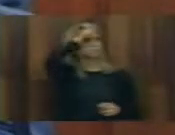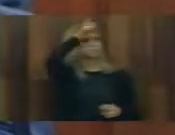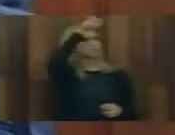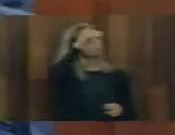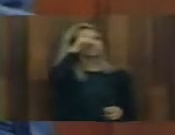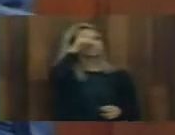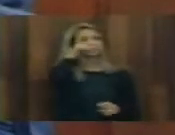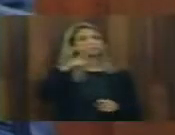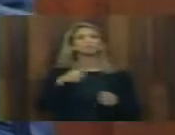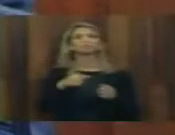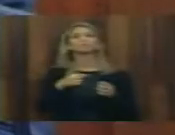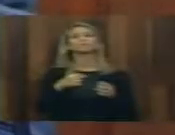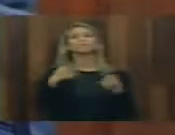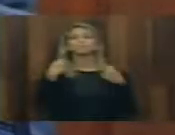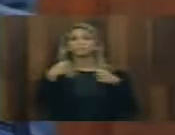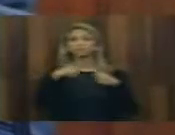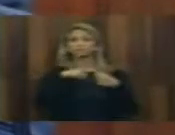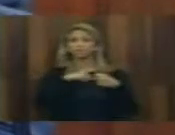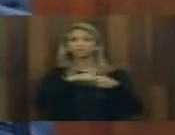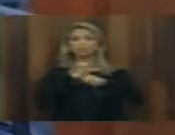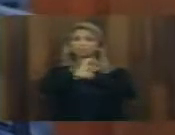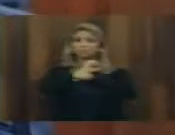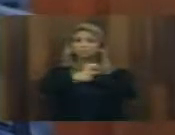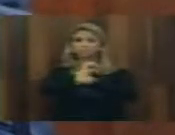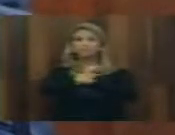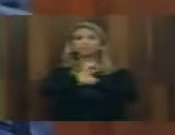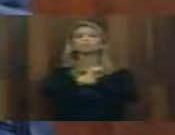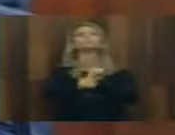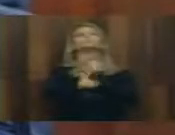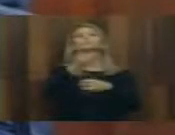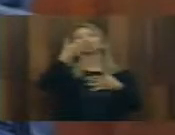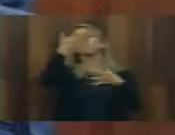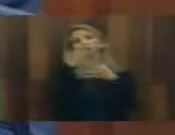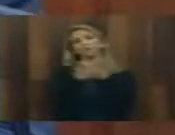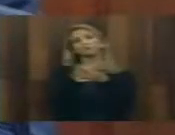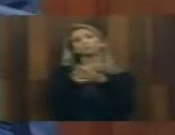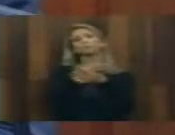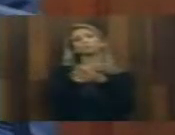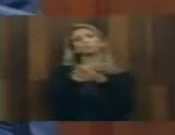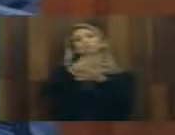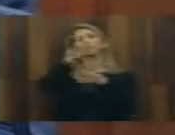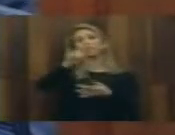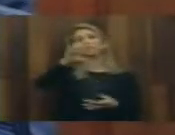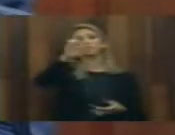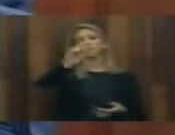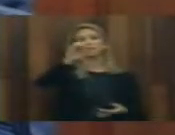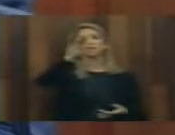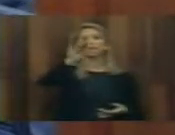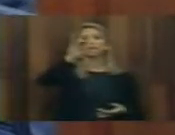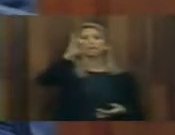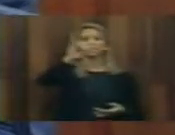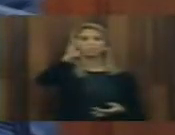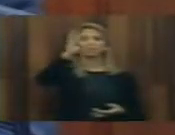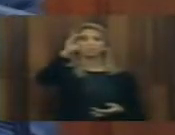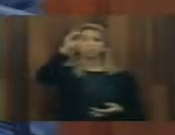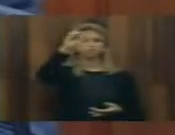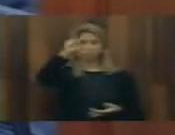o prazo de adesão ao regime especial de parcelamento de débitos, RESP/DEB, ofício